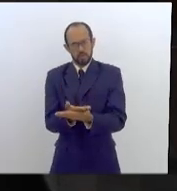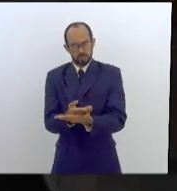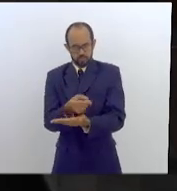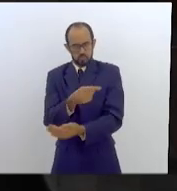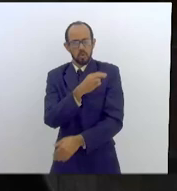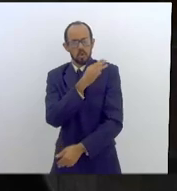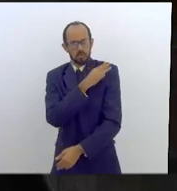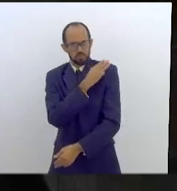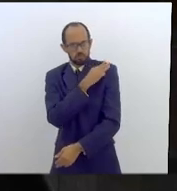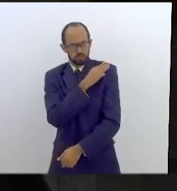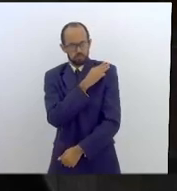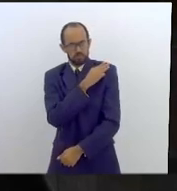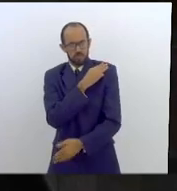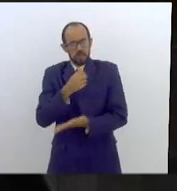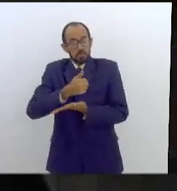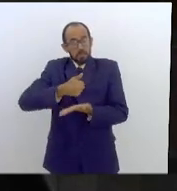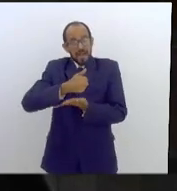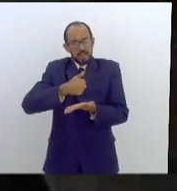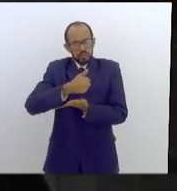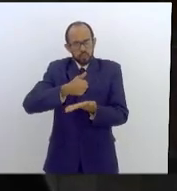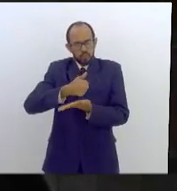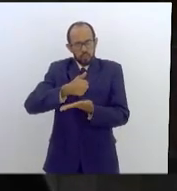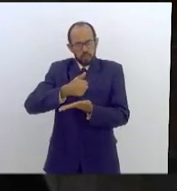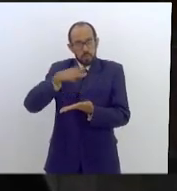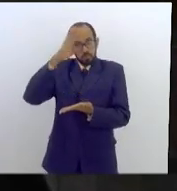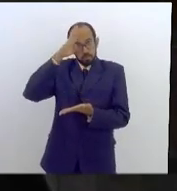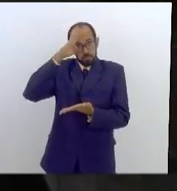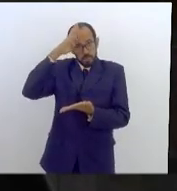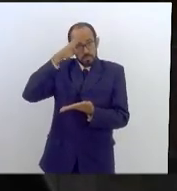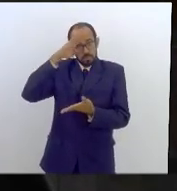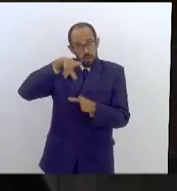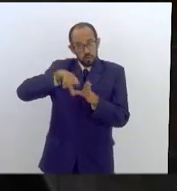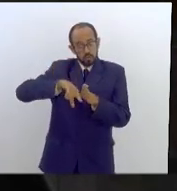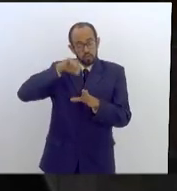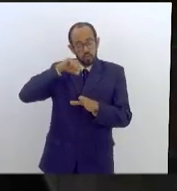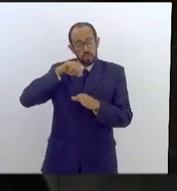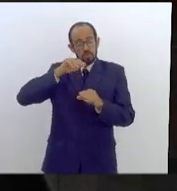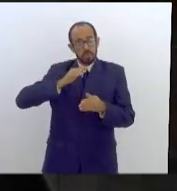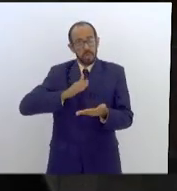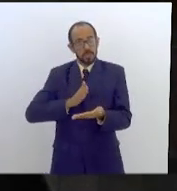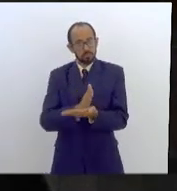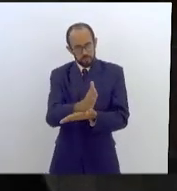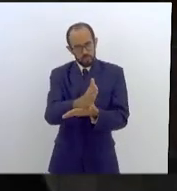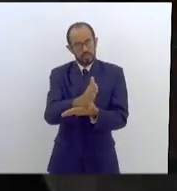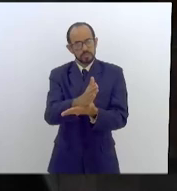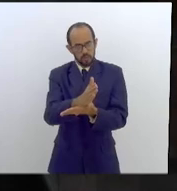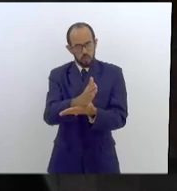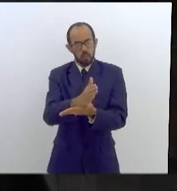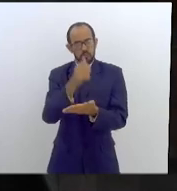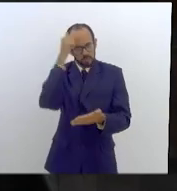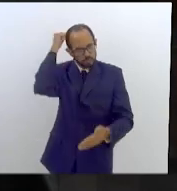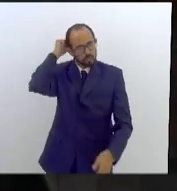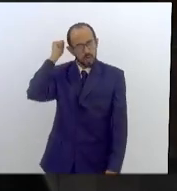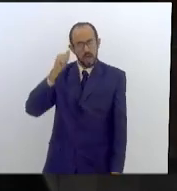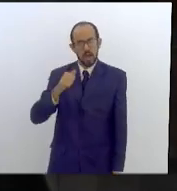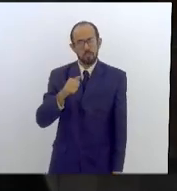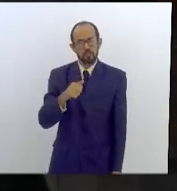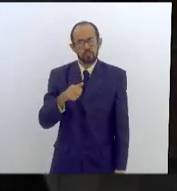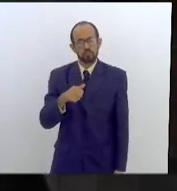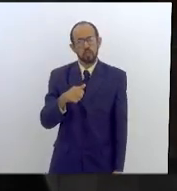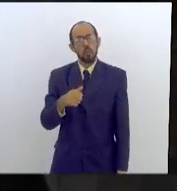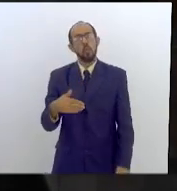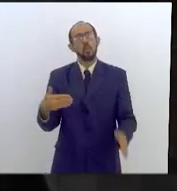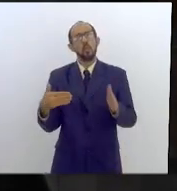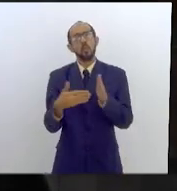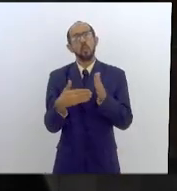referência para processos de seleção ao ensino superior público o último exame do Enem